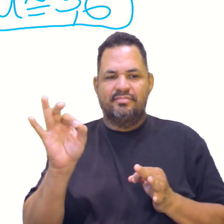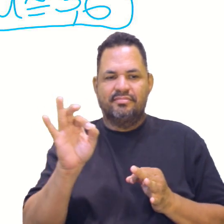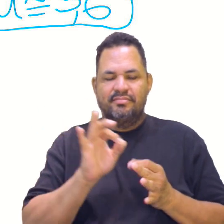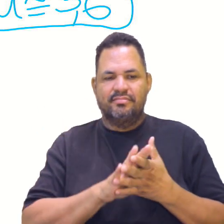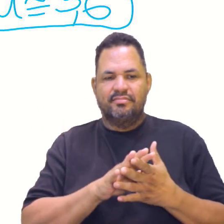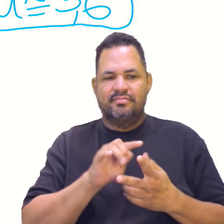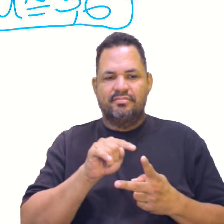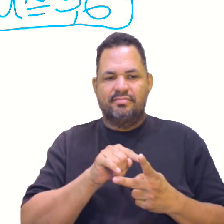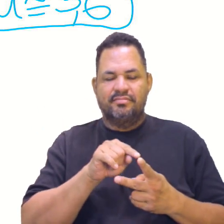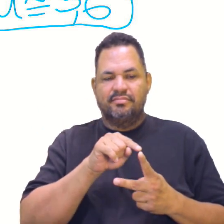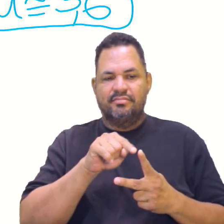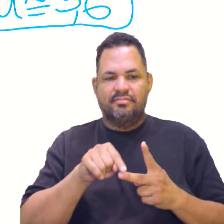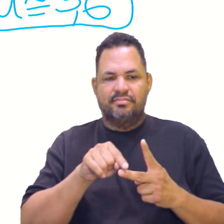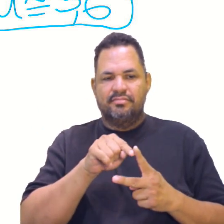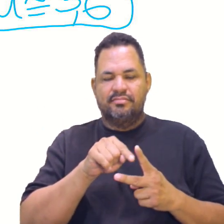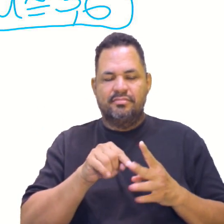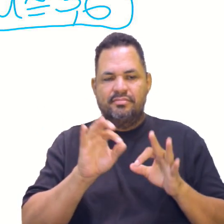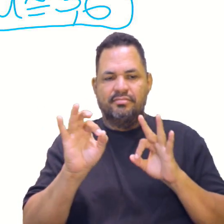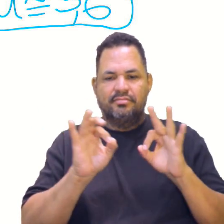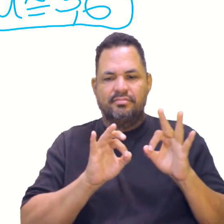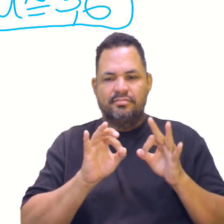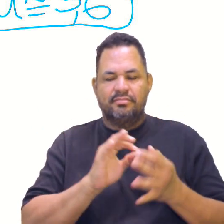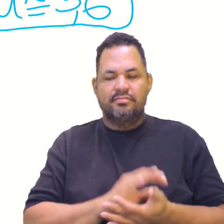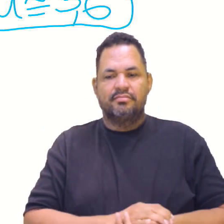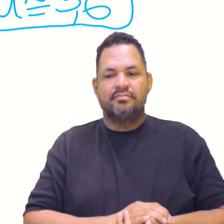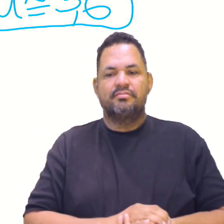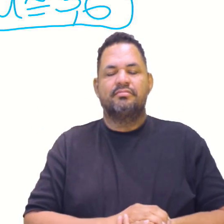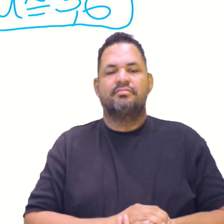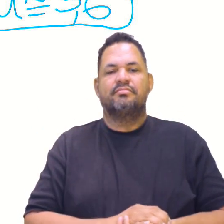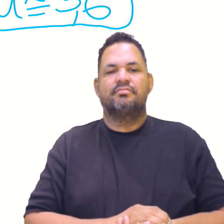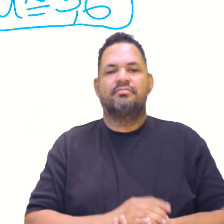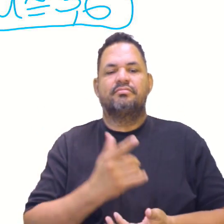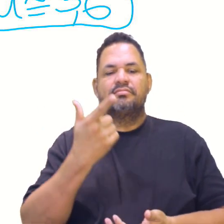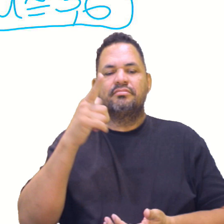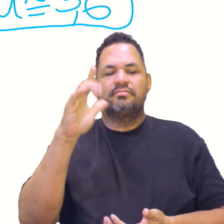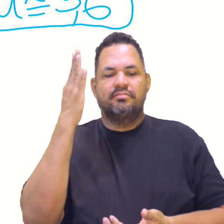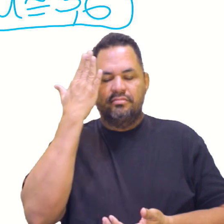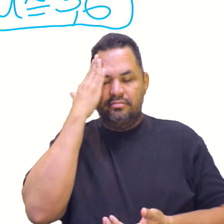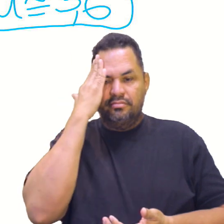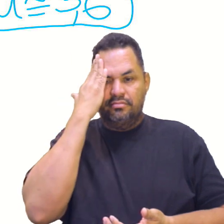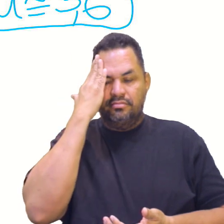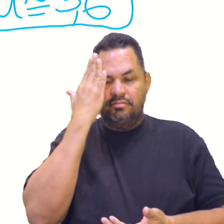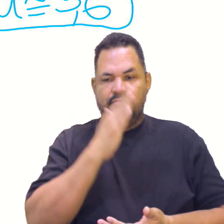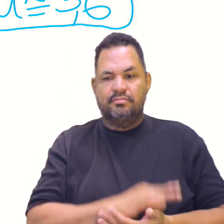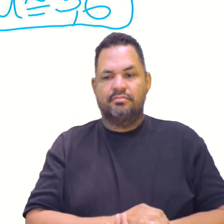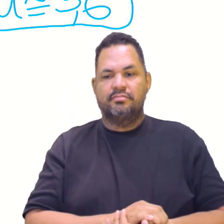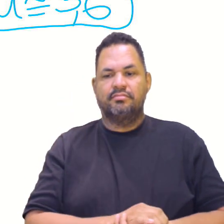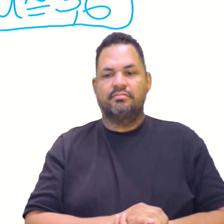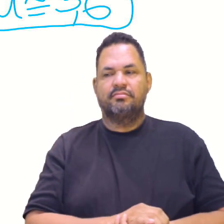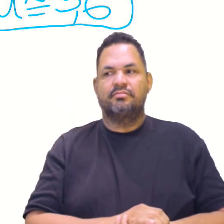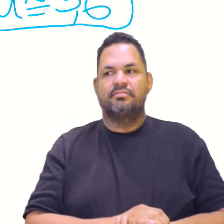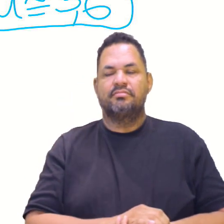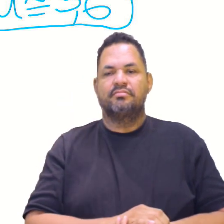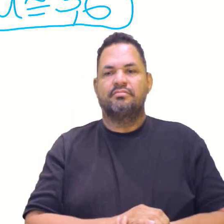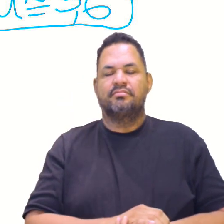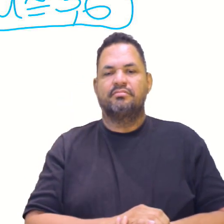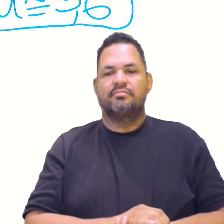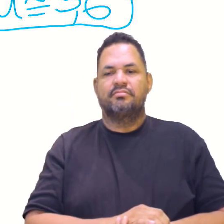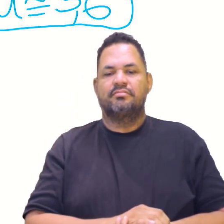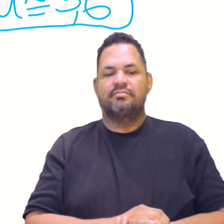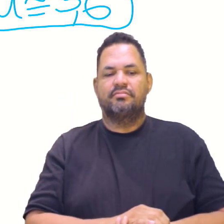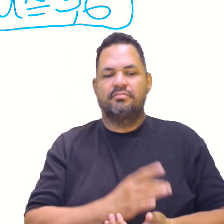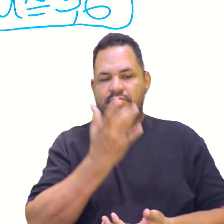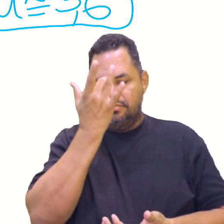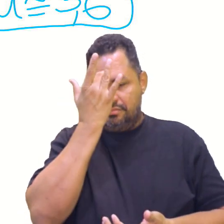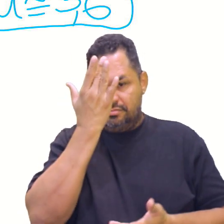aqui tem essa medida aí. Tá bom? Conseguiram compreender ou não tanto? O que vocês acharam? Aqui